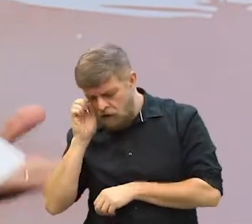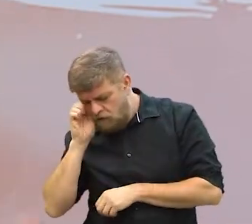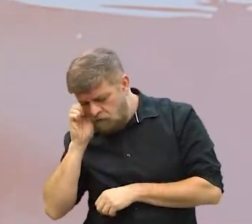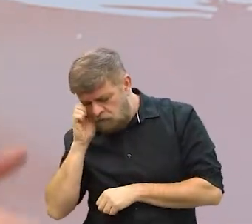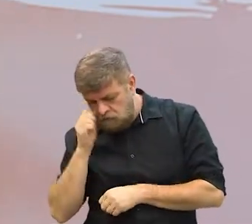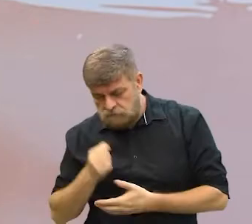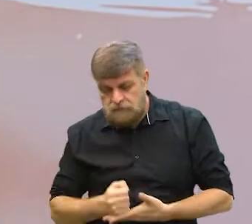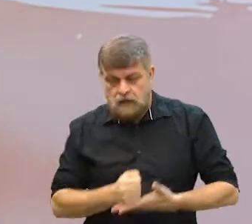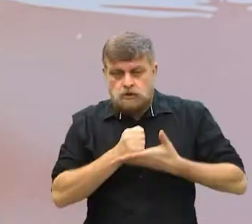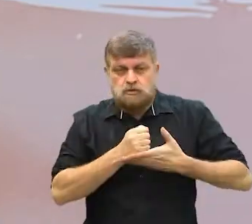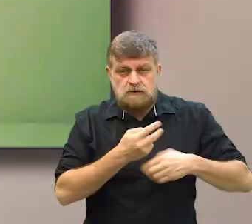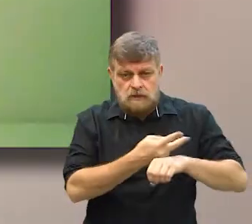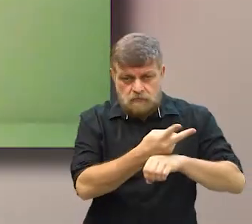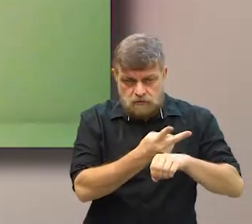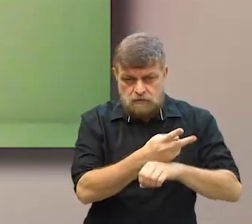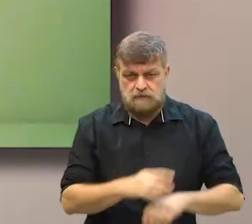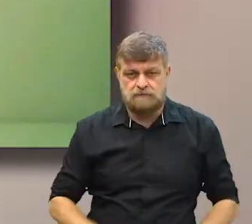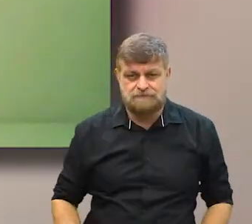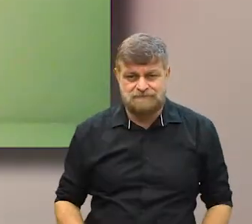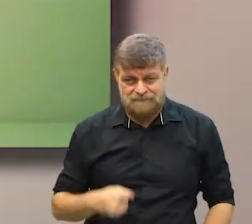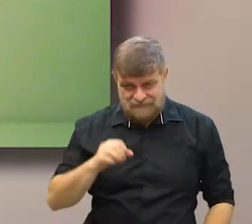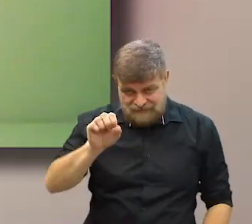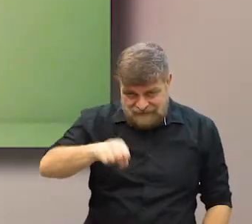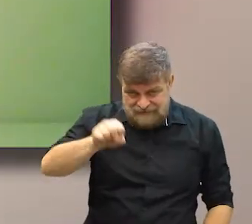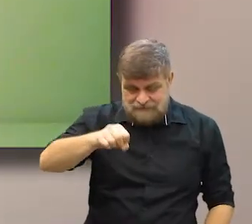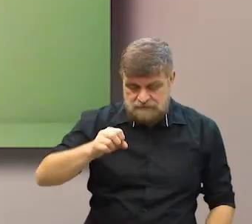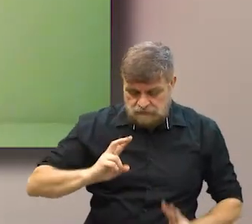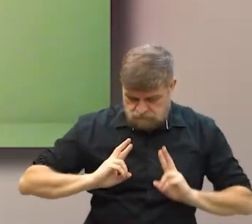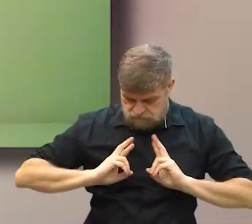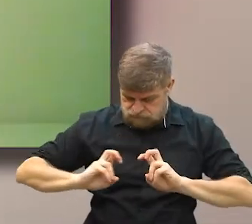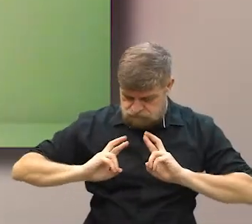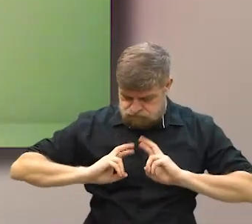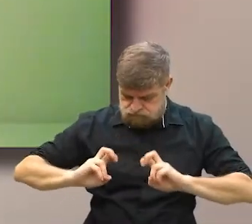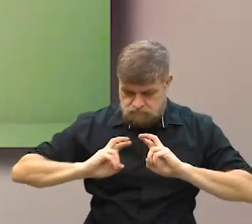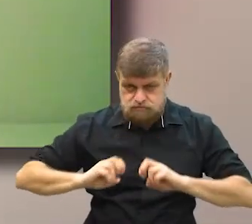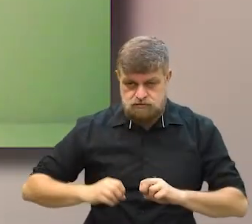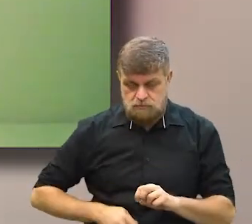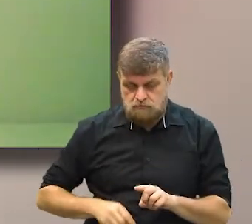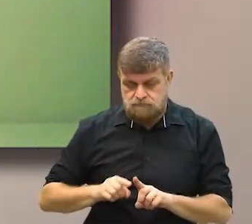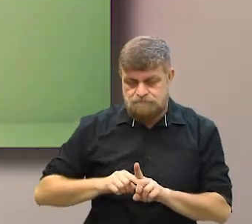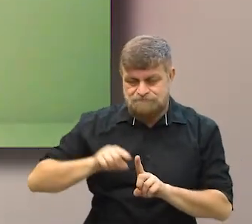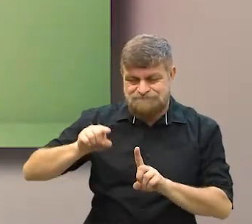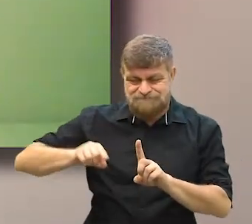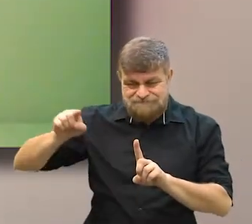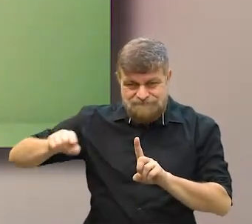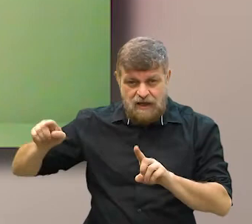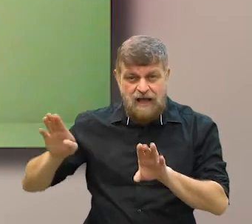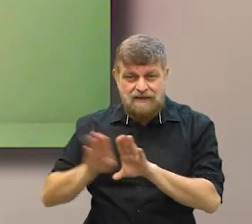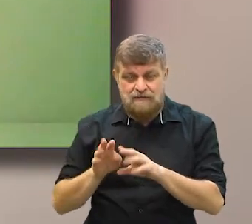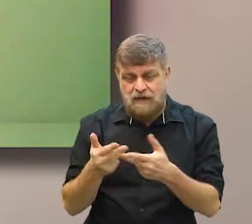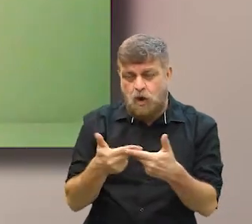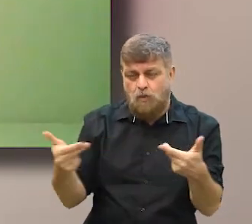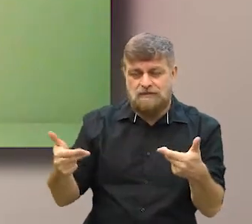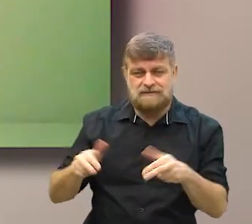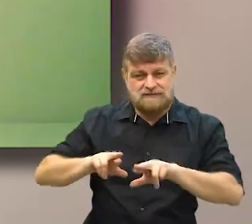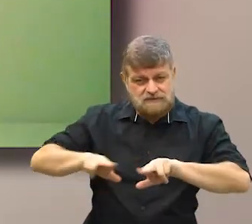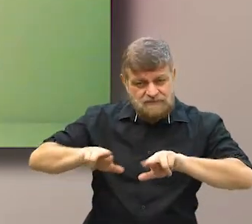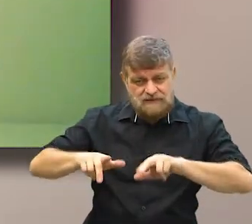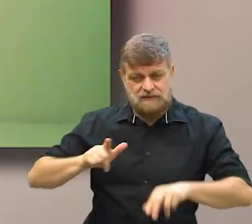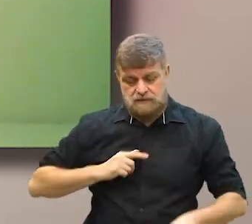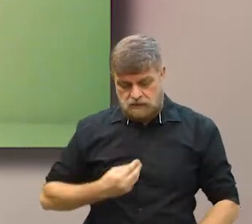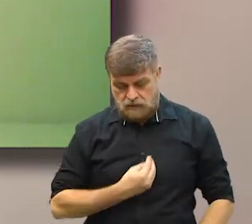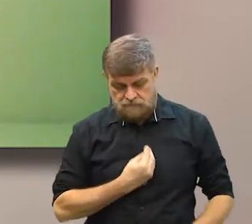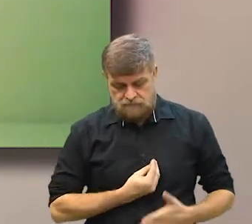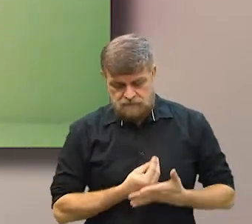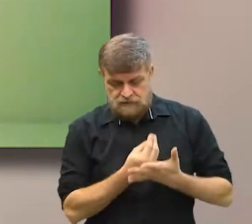procurar ajuda? De fato, a frequência do aparecimento do sintoma é um fator, mas existem outras coisas também.